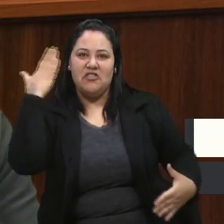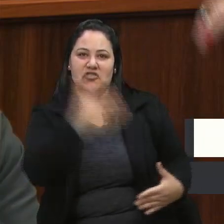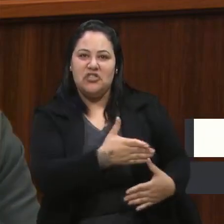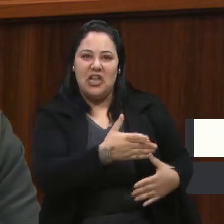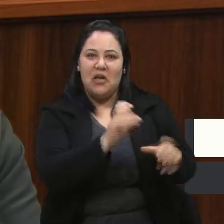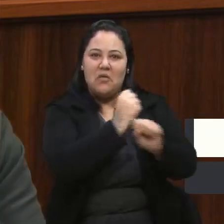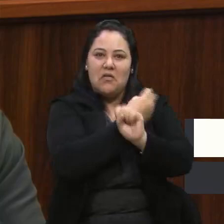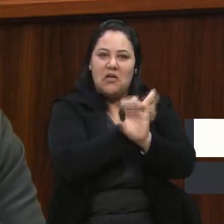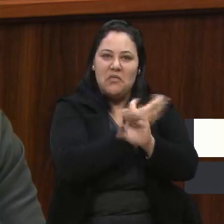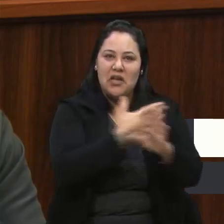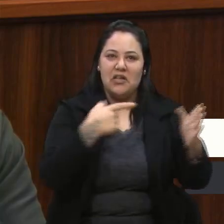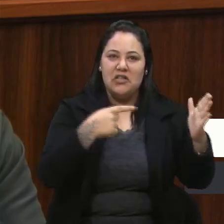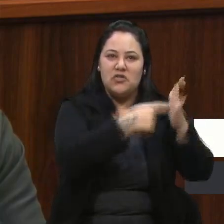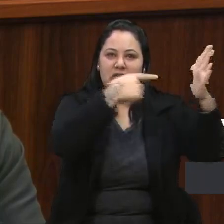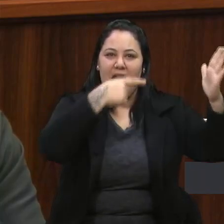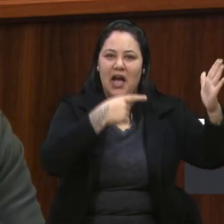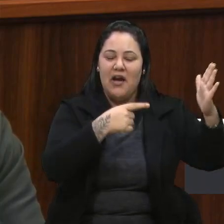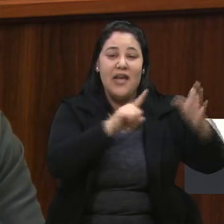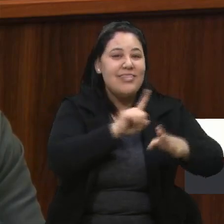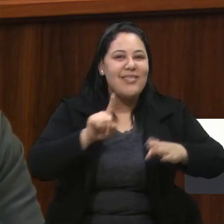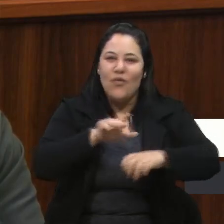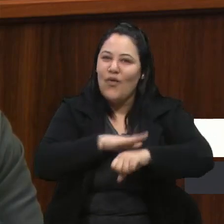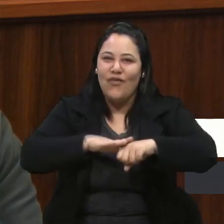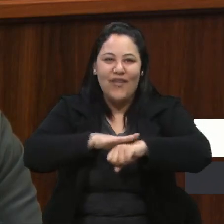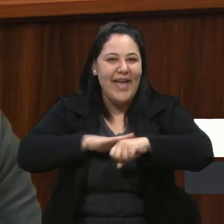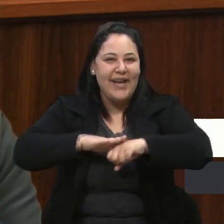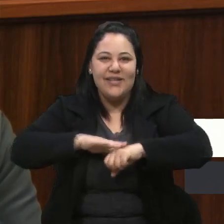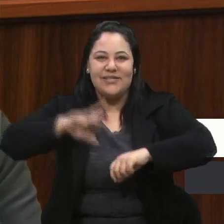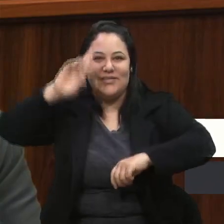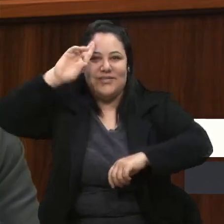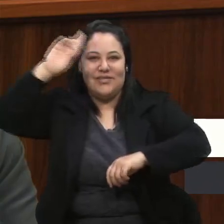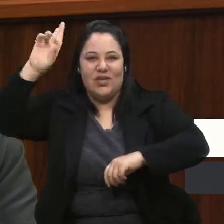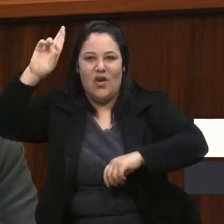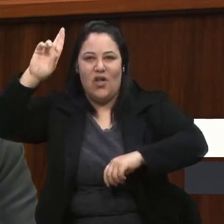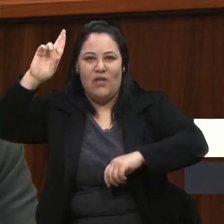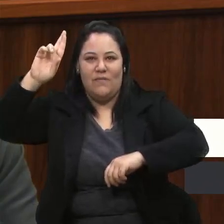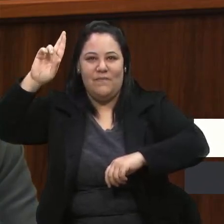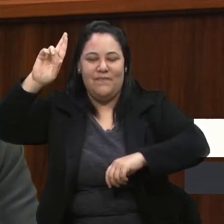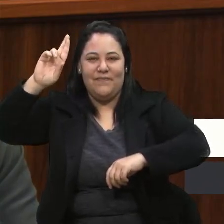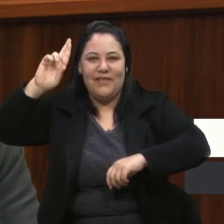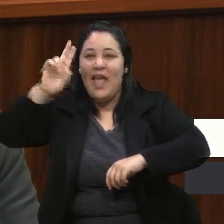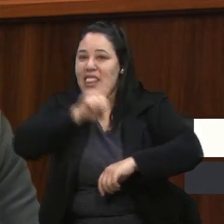denunciar, sem passar pelas direções da escola, sem passar pelas